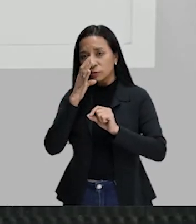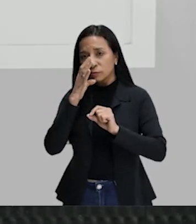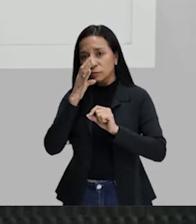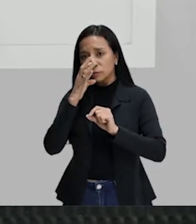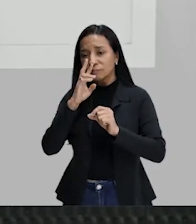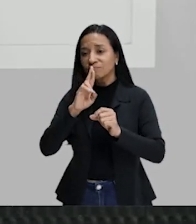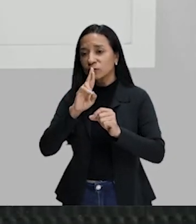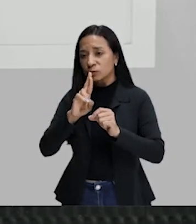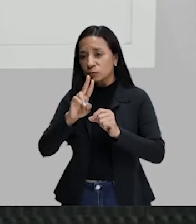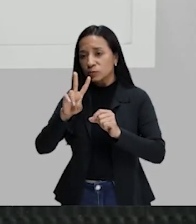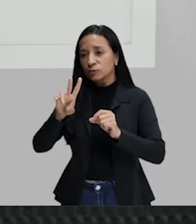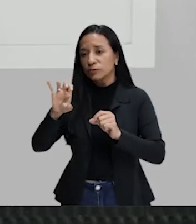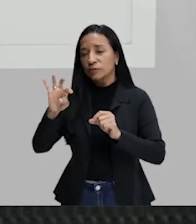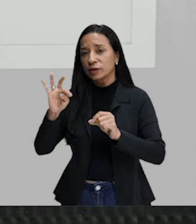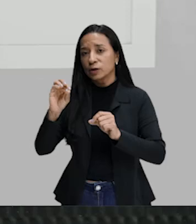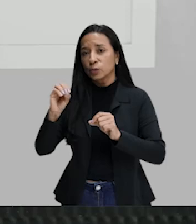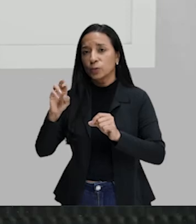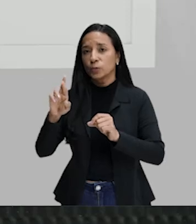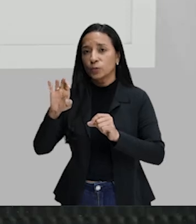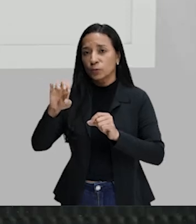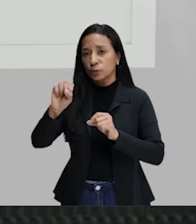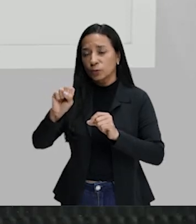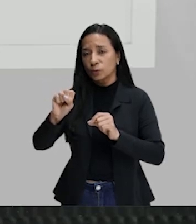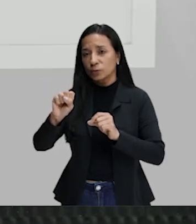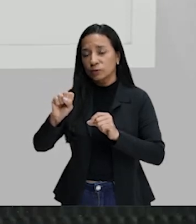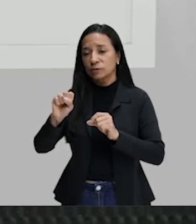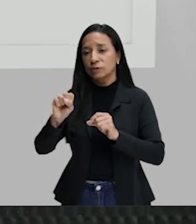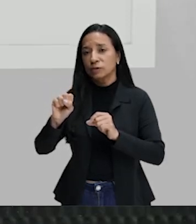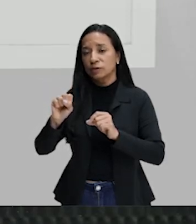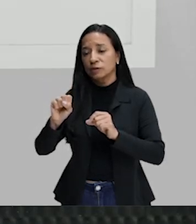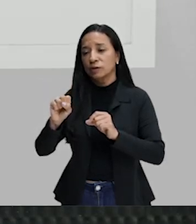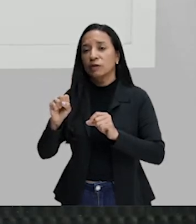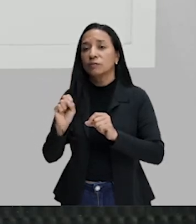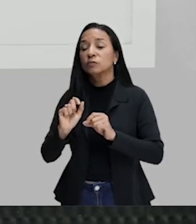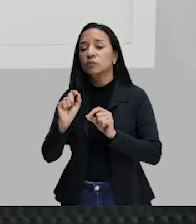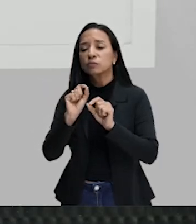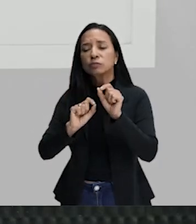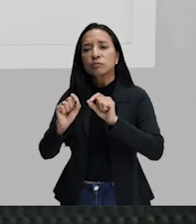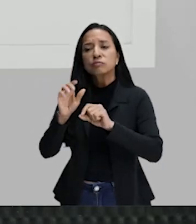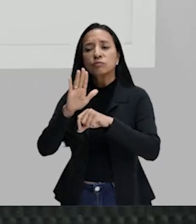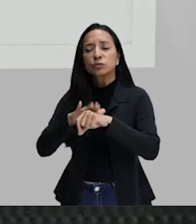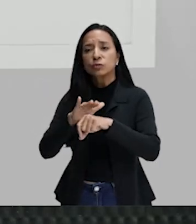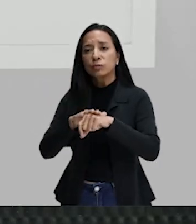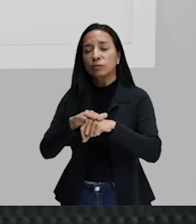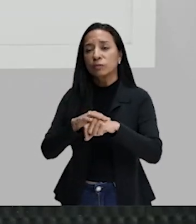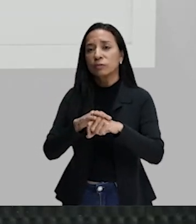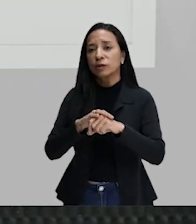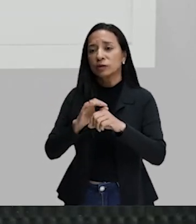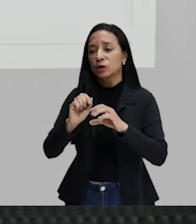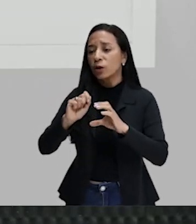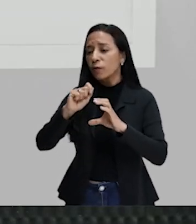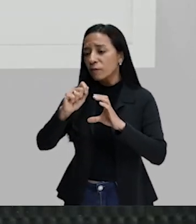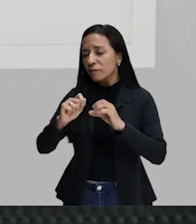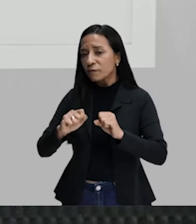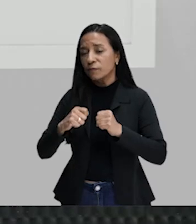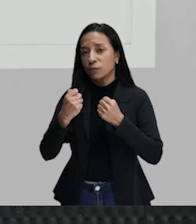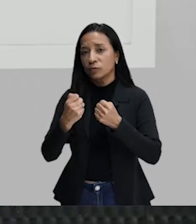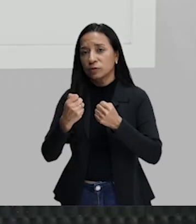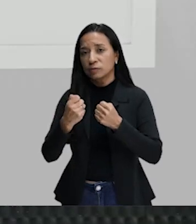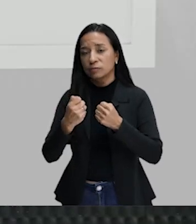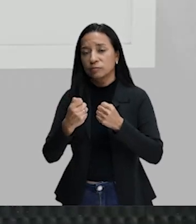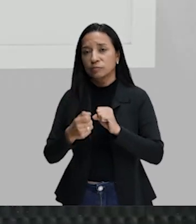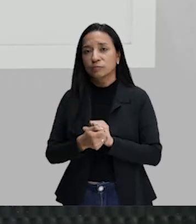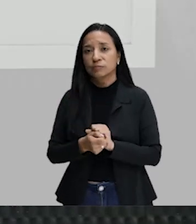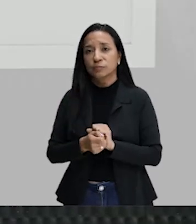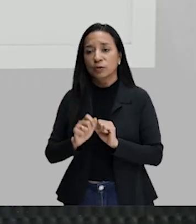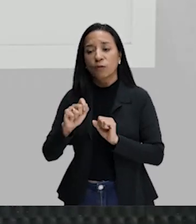desses vetores vai ser um vetor que nós vamos chamar de força, né? Aqui apontando para cima. Então, nós vamos